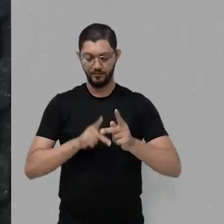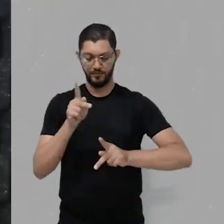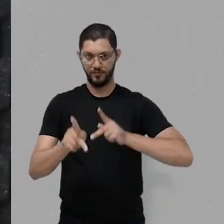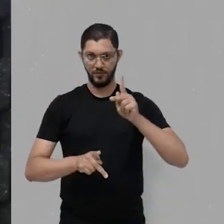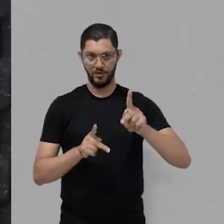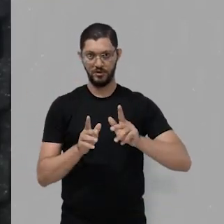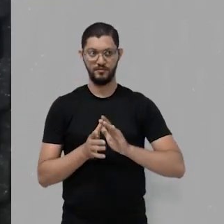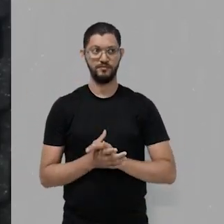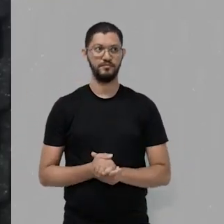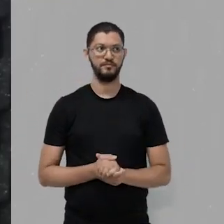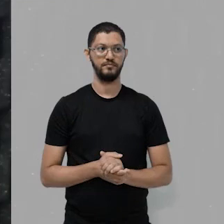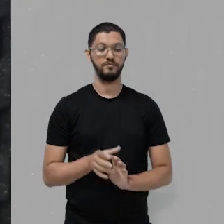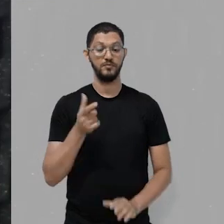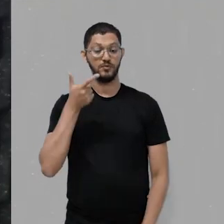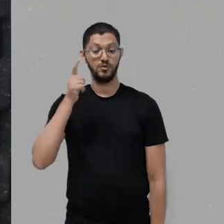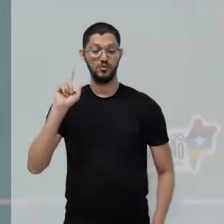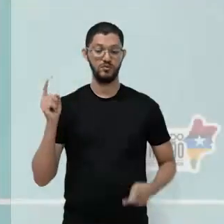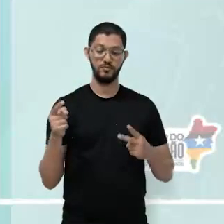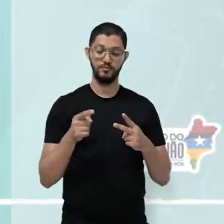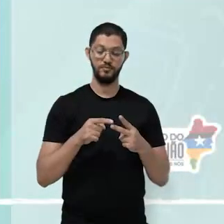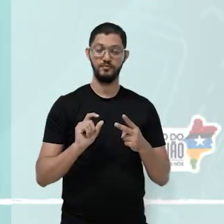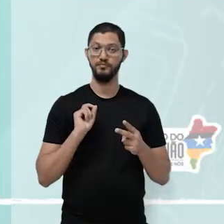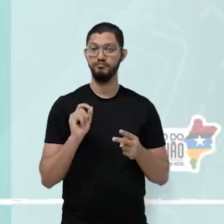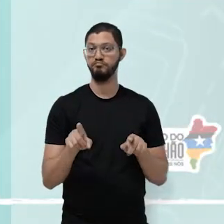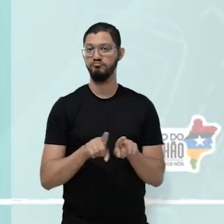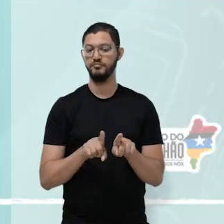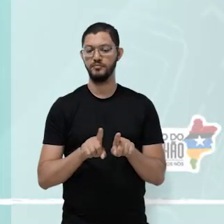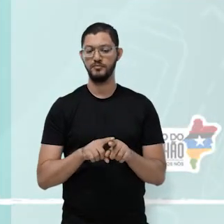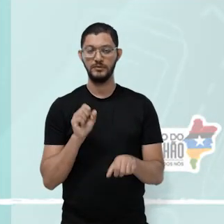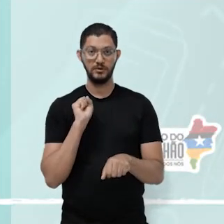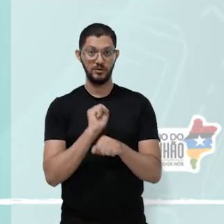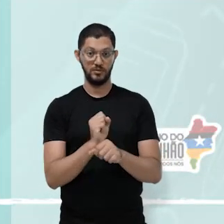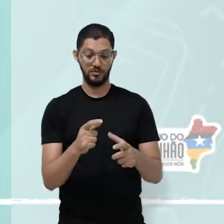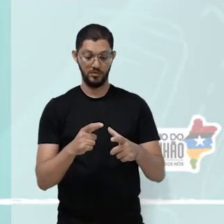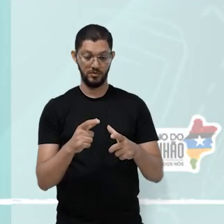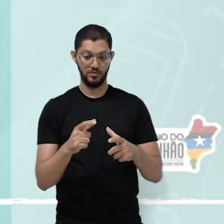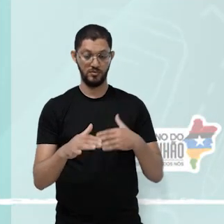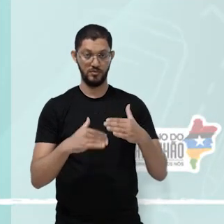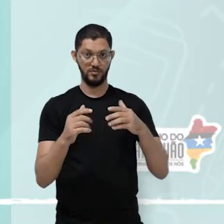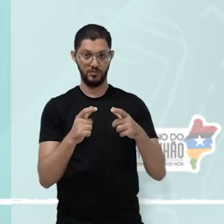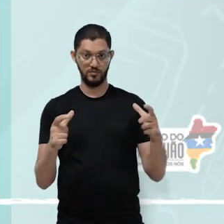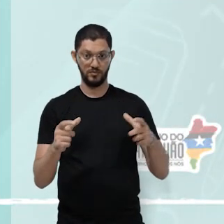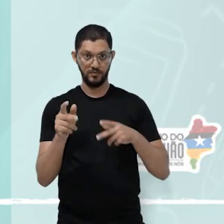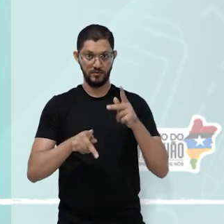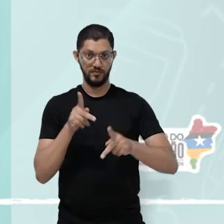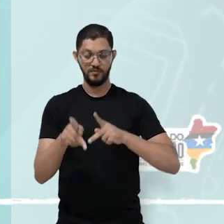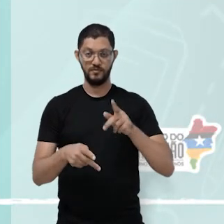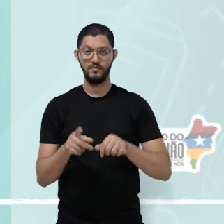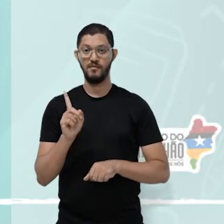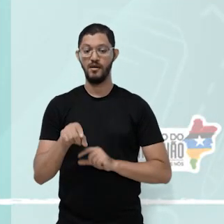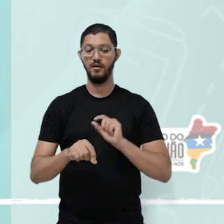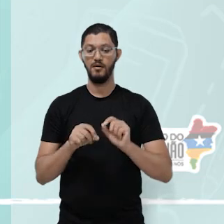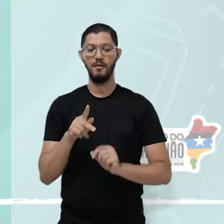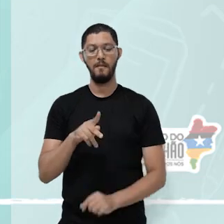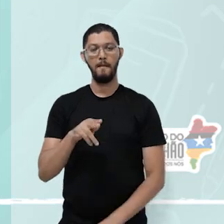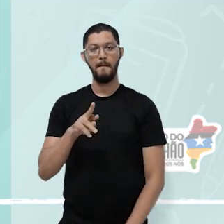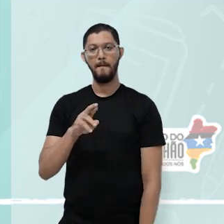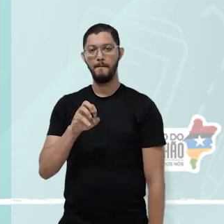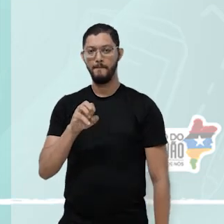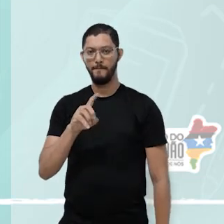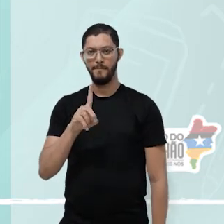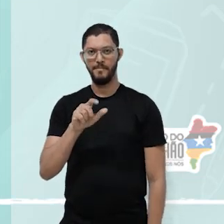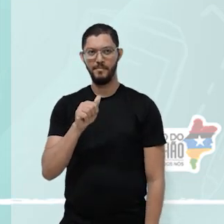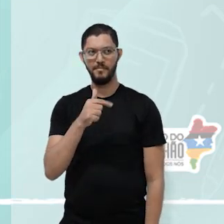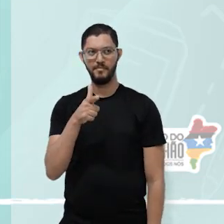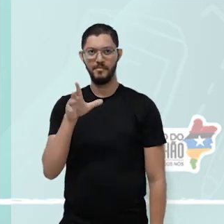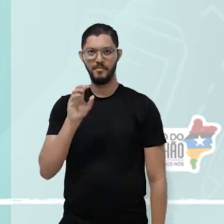população. Um outro fator que limita o crescimento das populações é a predação. Nós